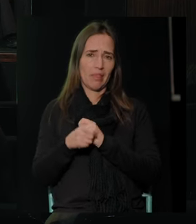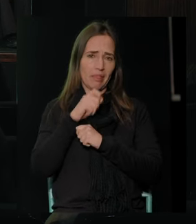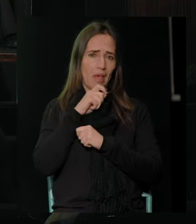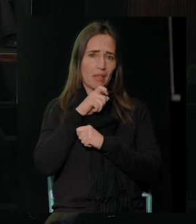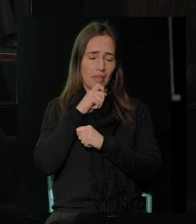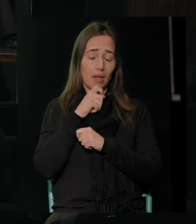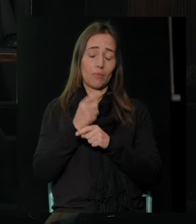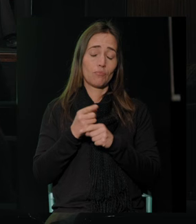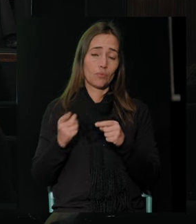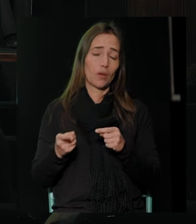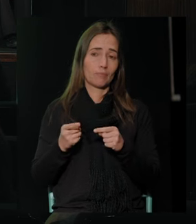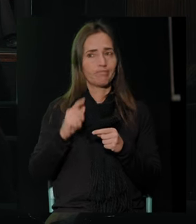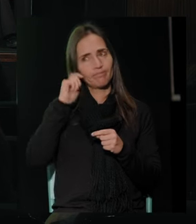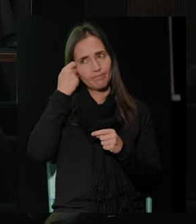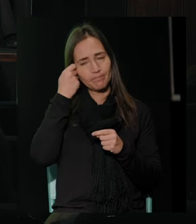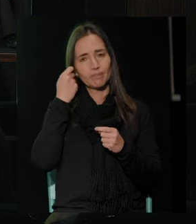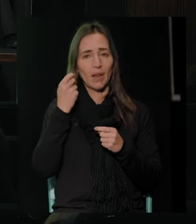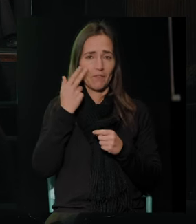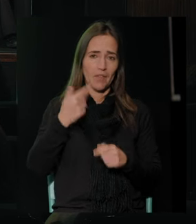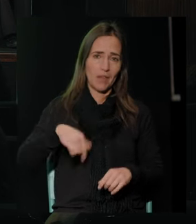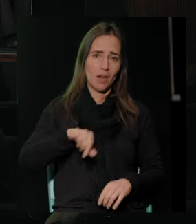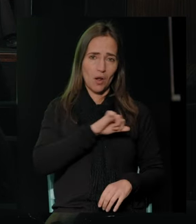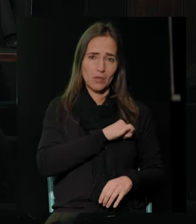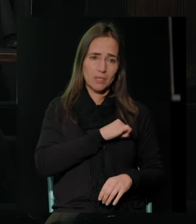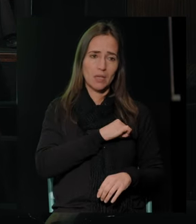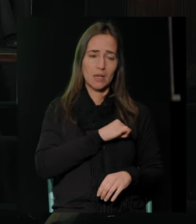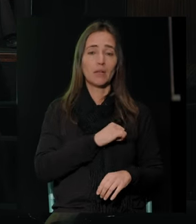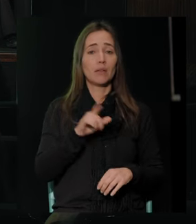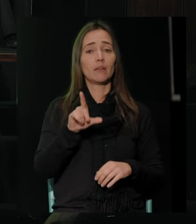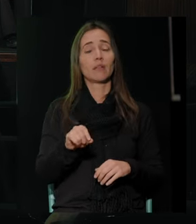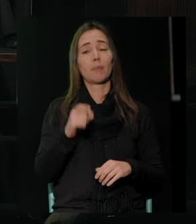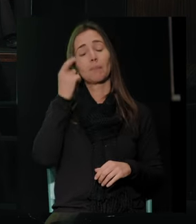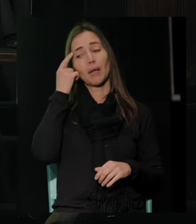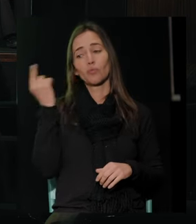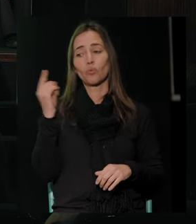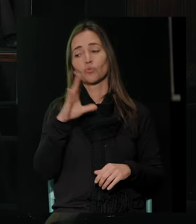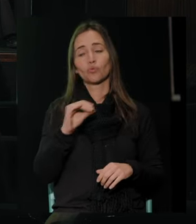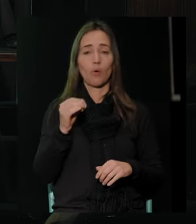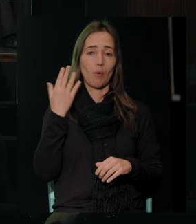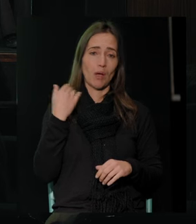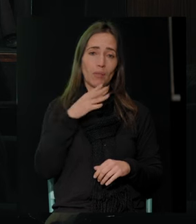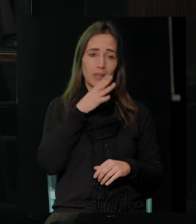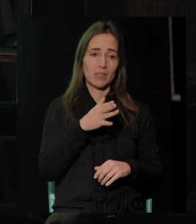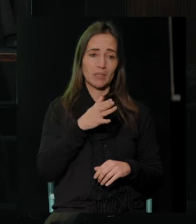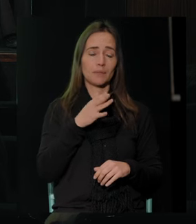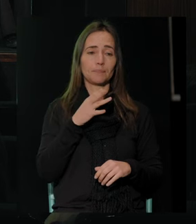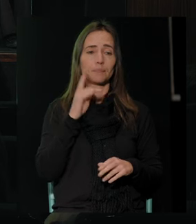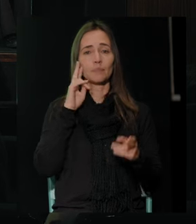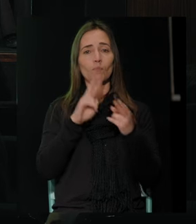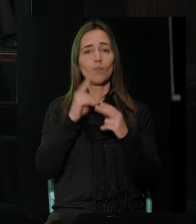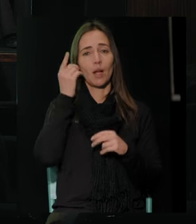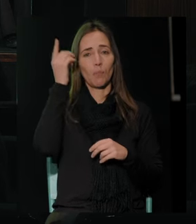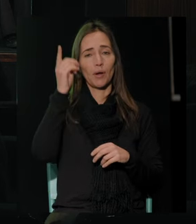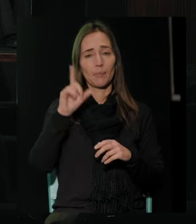vez mais a afetar, sinceramente, o nosso modo de vida, inclusivamente até pegando naquilo que o João tinha dito há pouco, que tinha encontrado na Alemanha